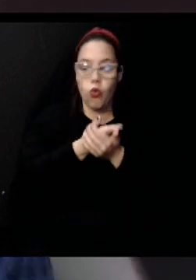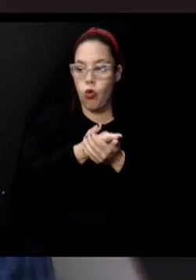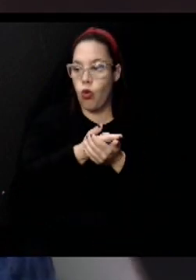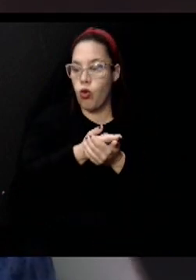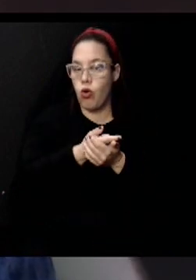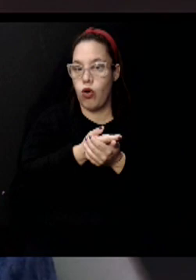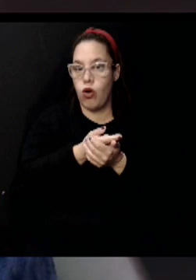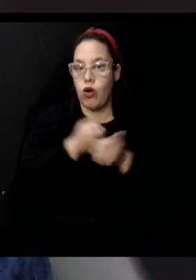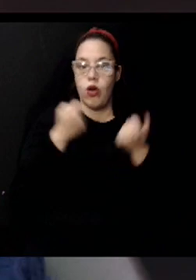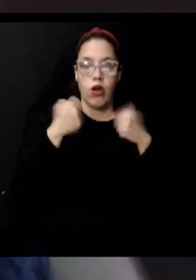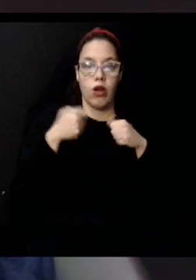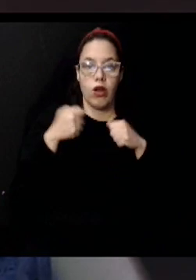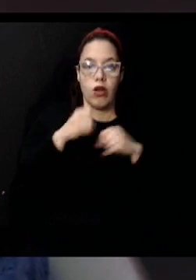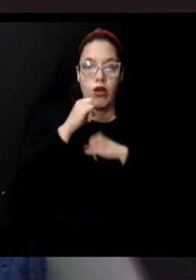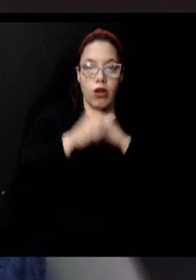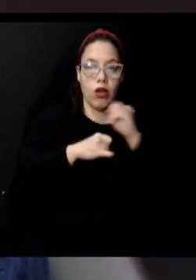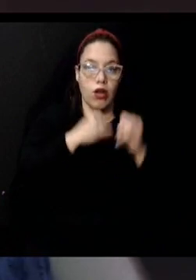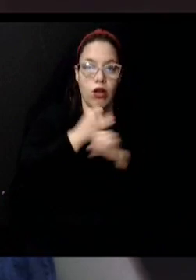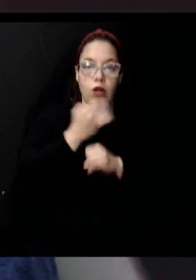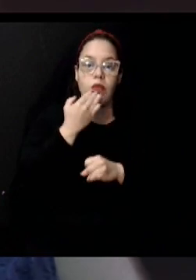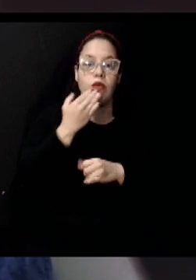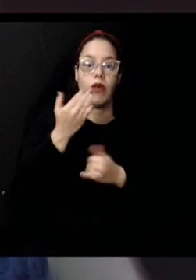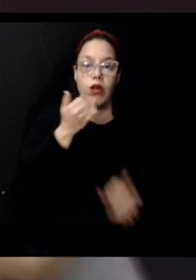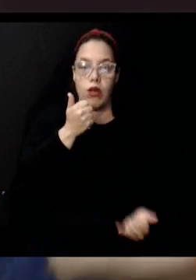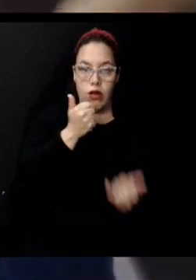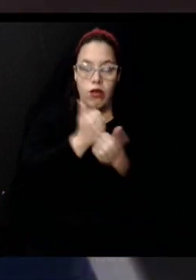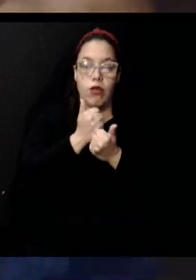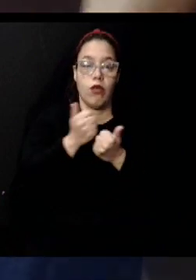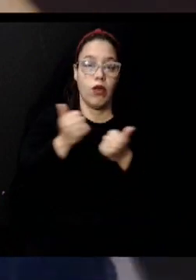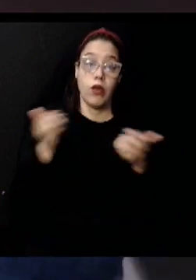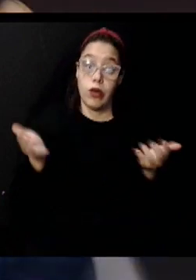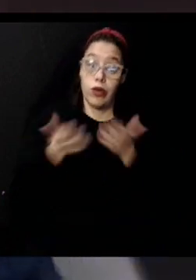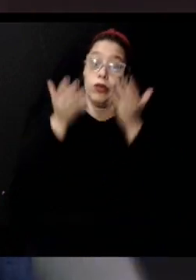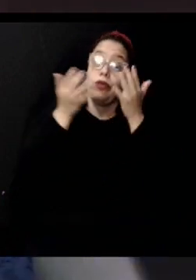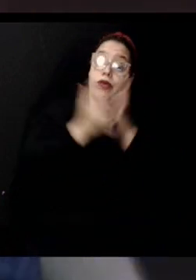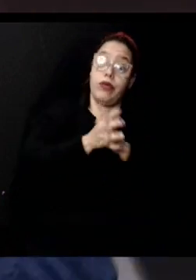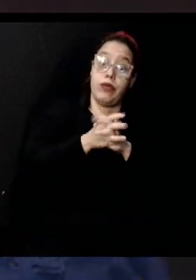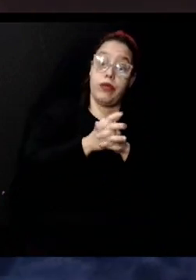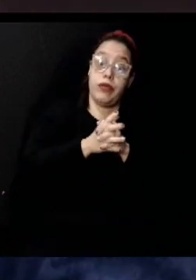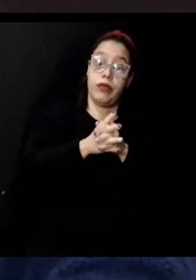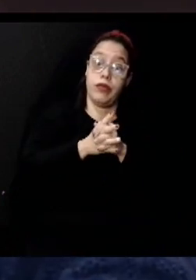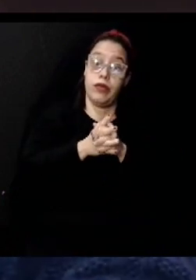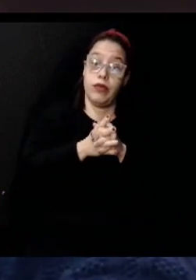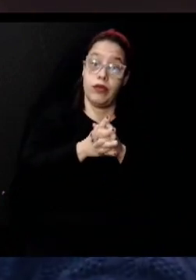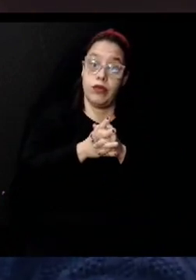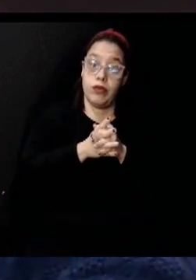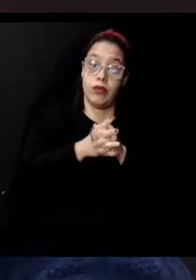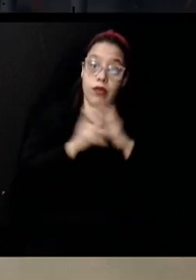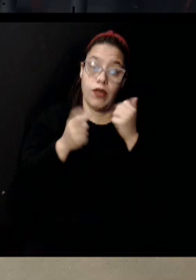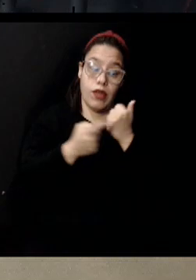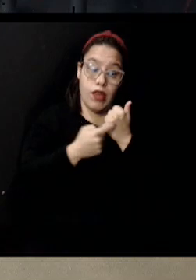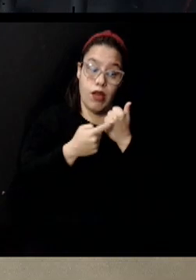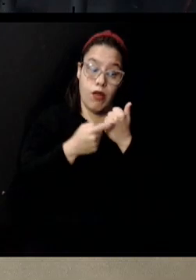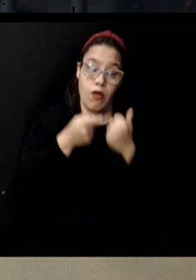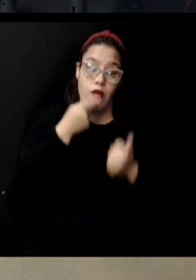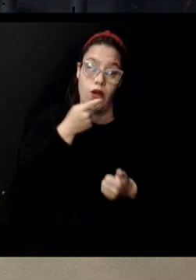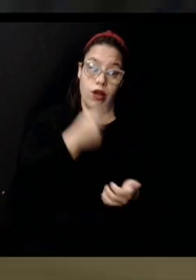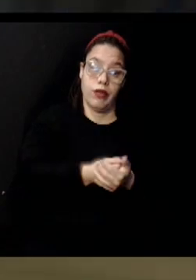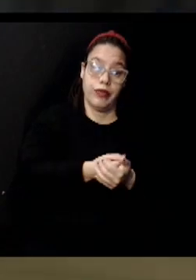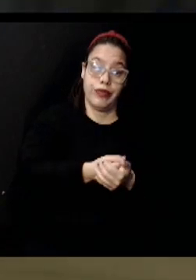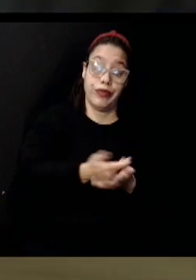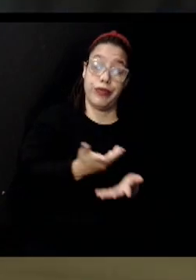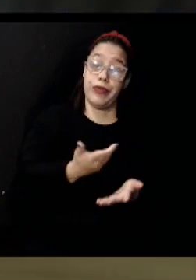para a internet pedir apoio, engajamento, né, pedir aliados para poder falar daquilo. É, gente,